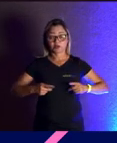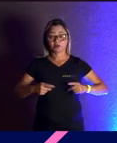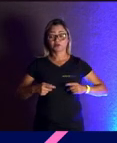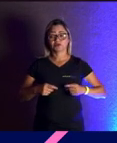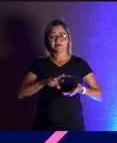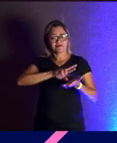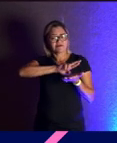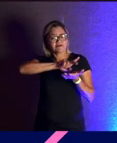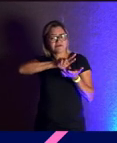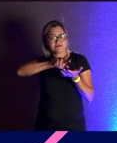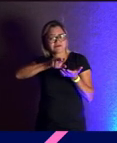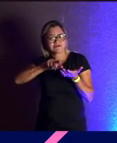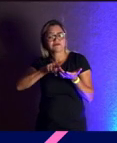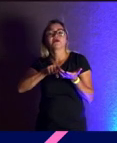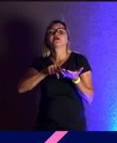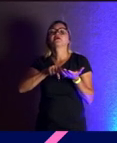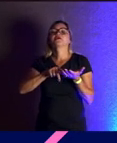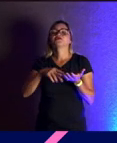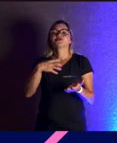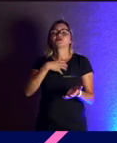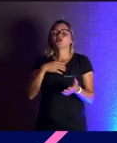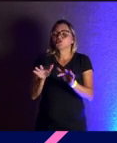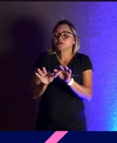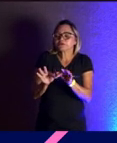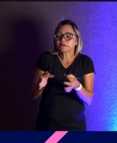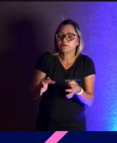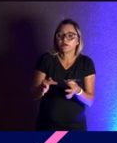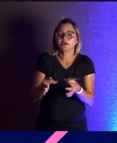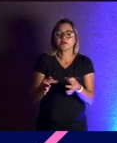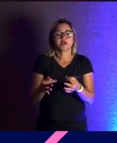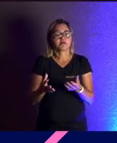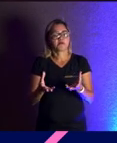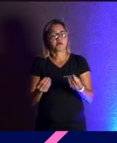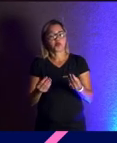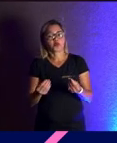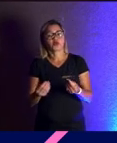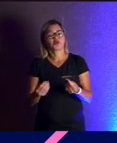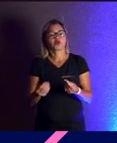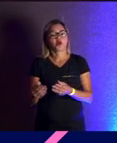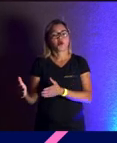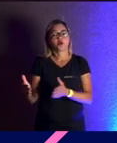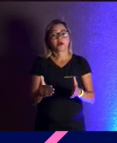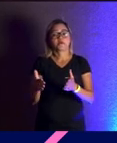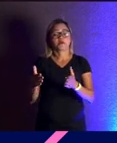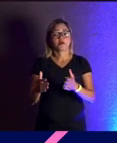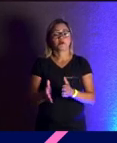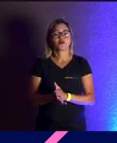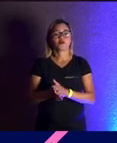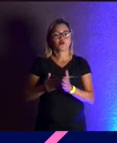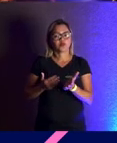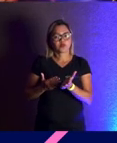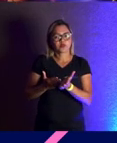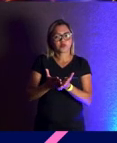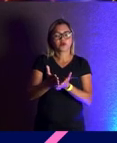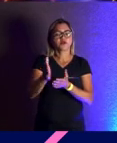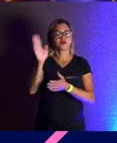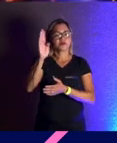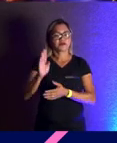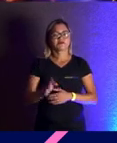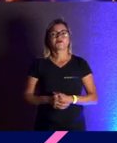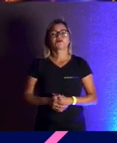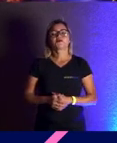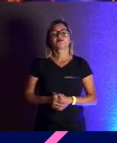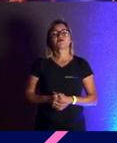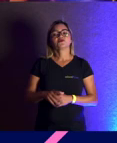muitas formas, inclusive de forma simples, porque tem muitos, francamente, que são muito grandes no Brasil de violações de